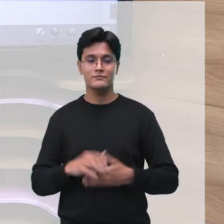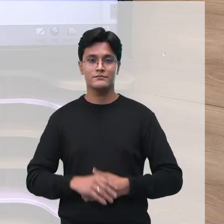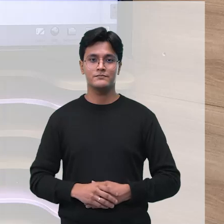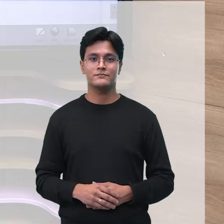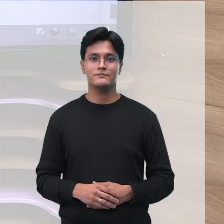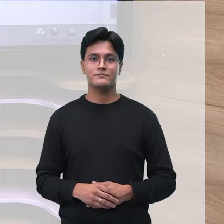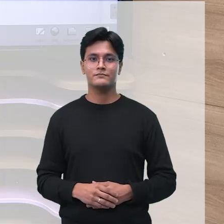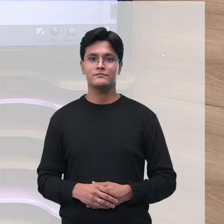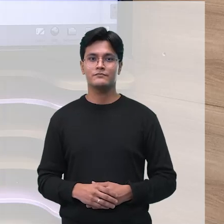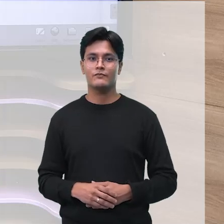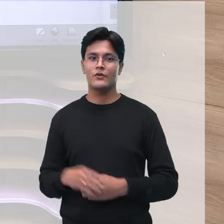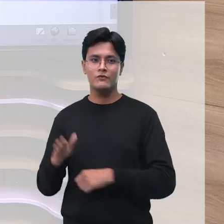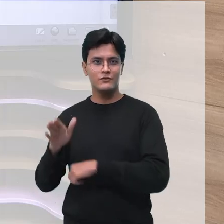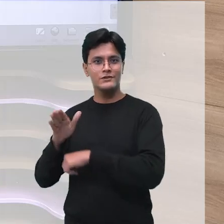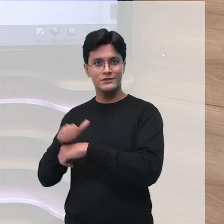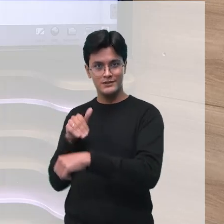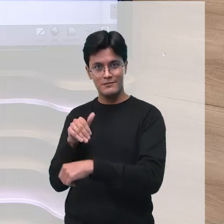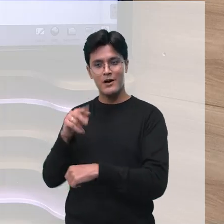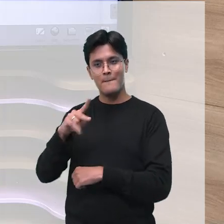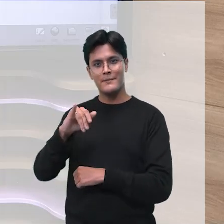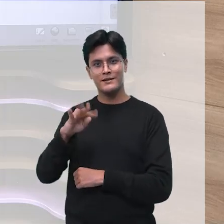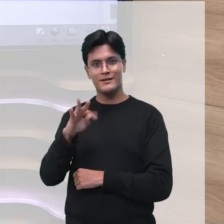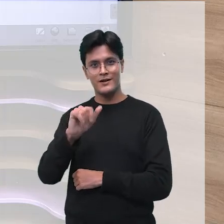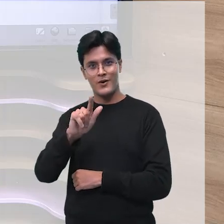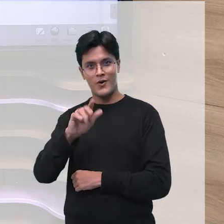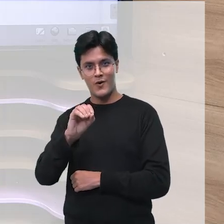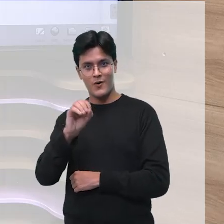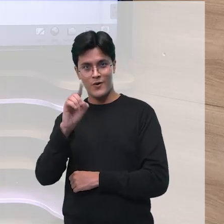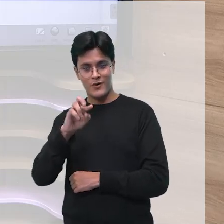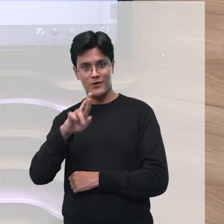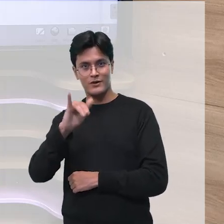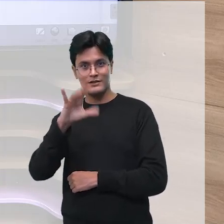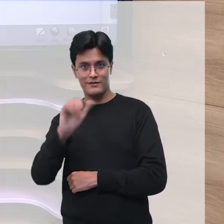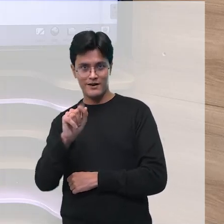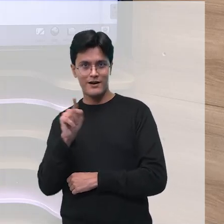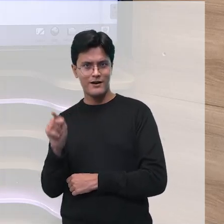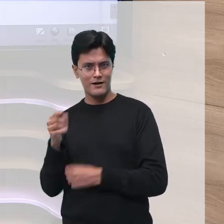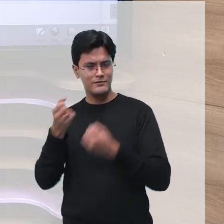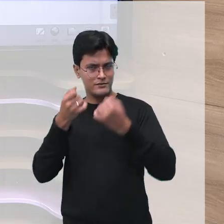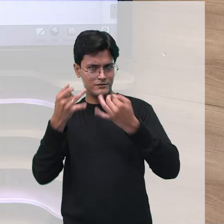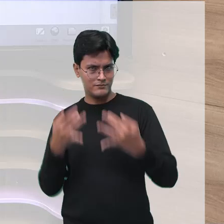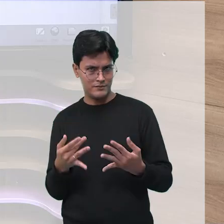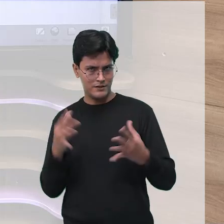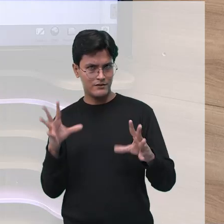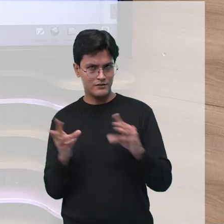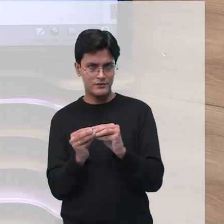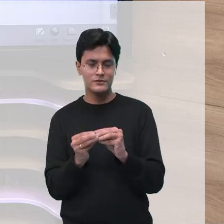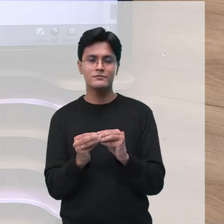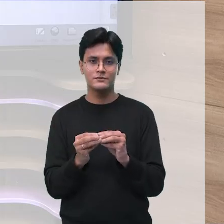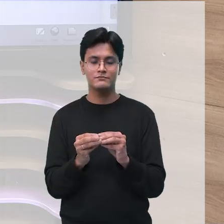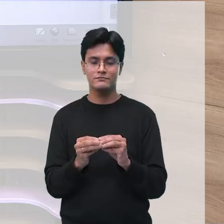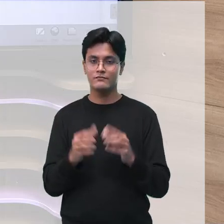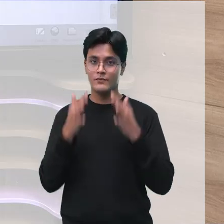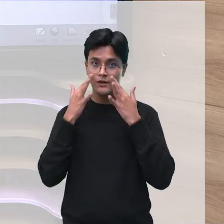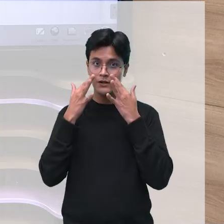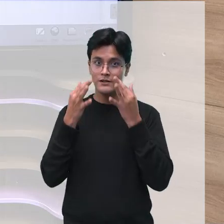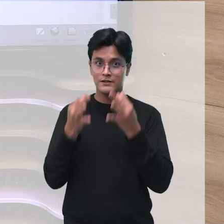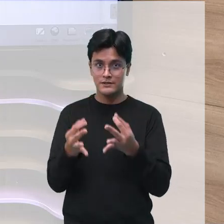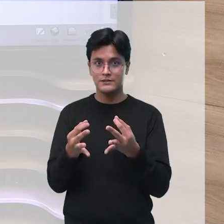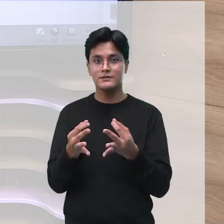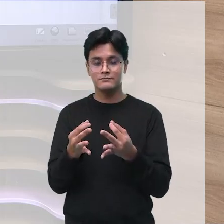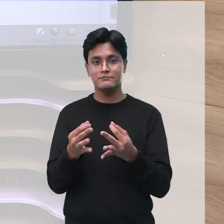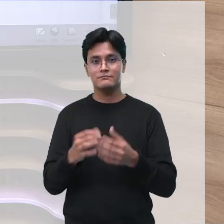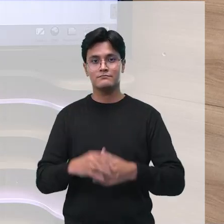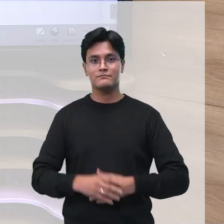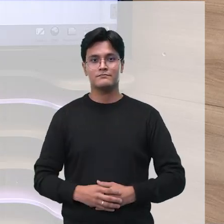acompanhar. E eu vou chamar a Pitagórica aqui para trazer uma explicação bem resumida para vocês. Então, muita atenção e vamos